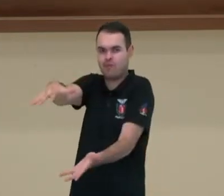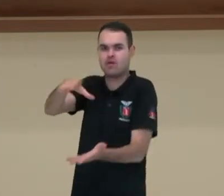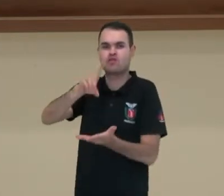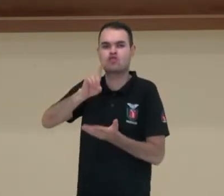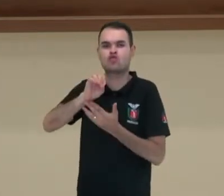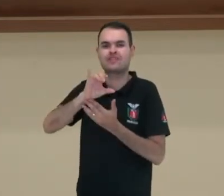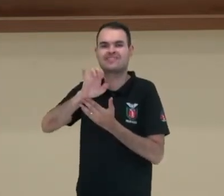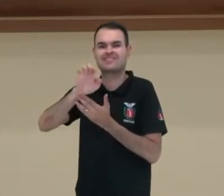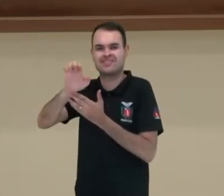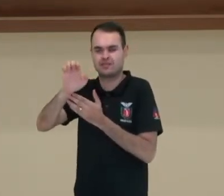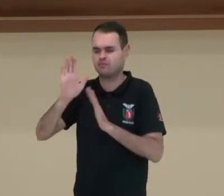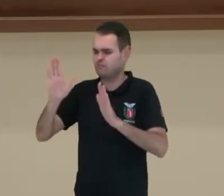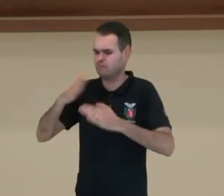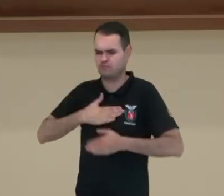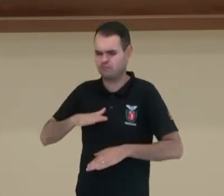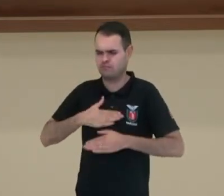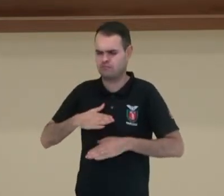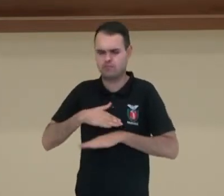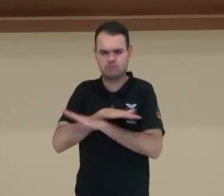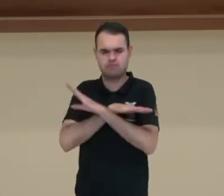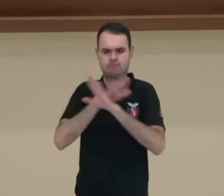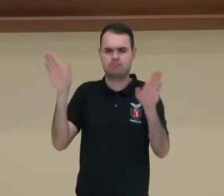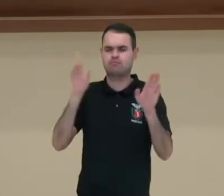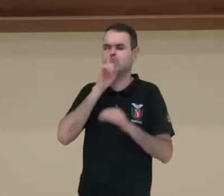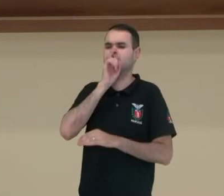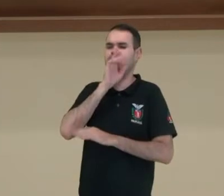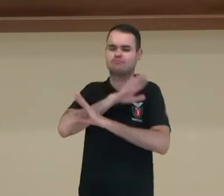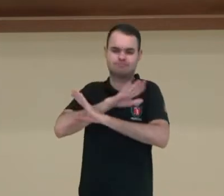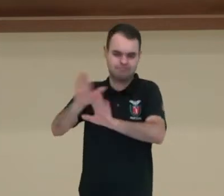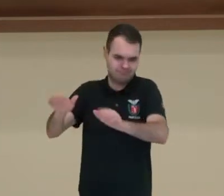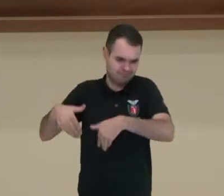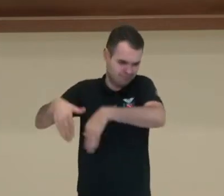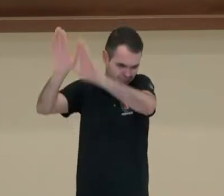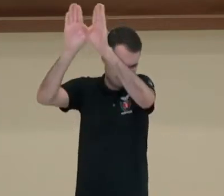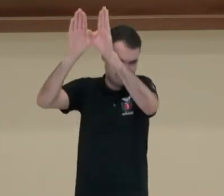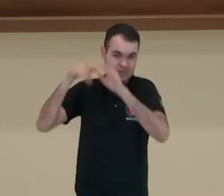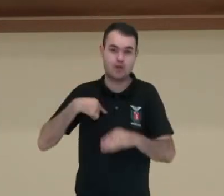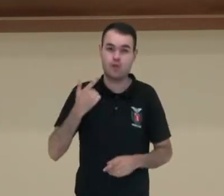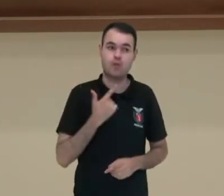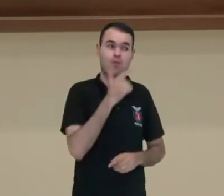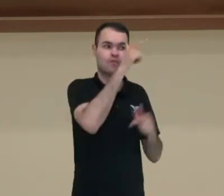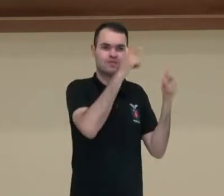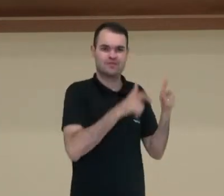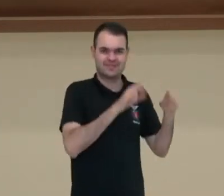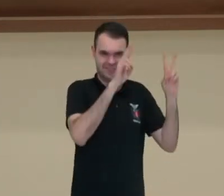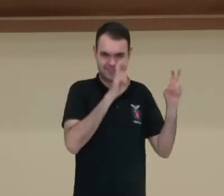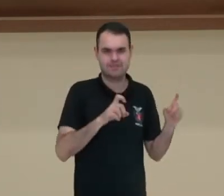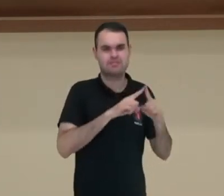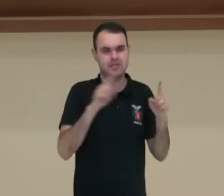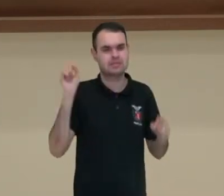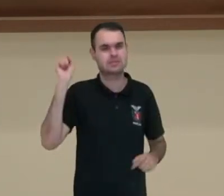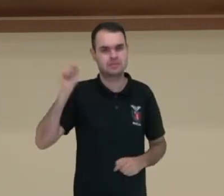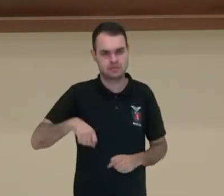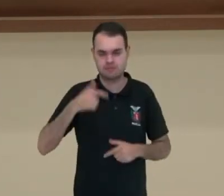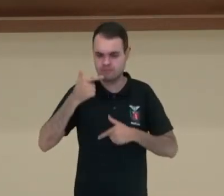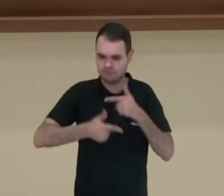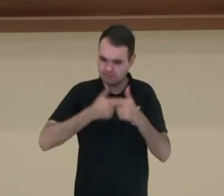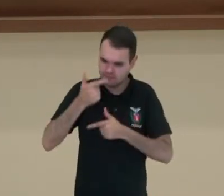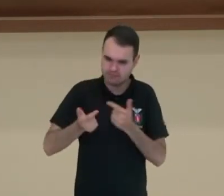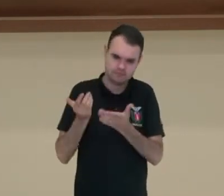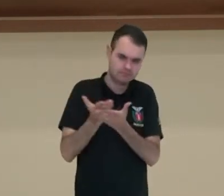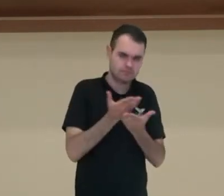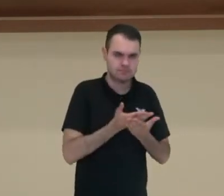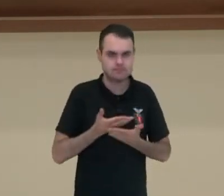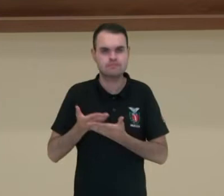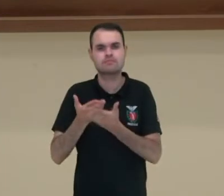dossiê e falei assim, olha, pode ficar tranquilo que aqui eu não mexo mais, fica tranquilo. Já tive que ir para outro tema, mas sim, trabalhar com o